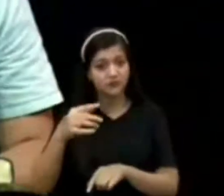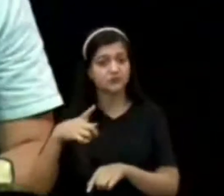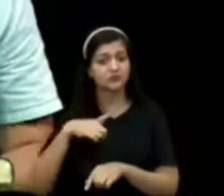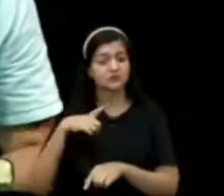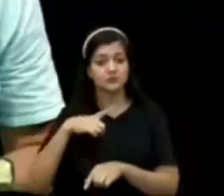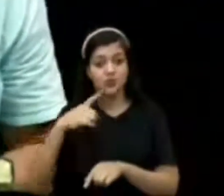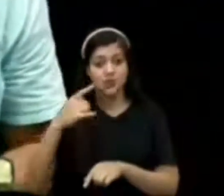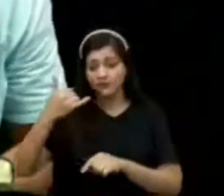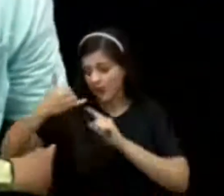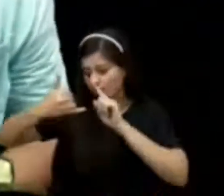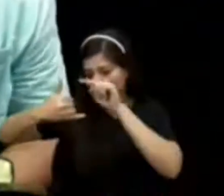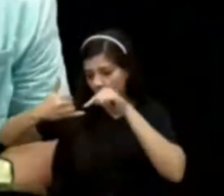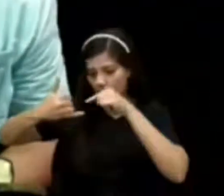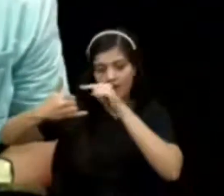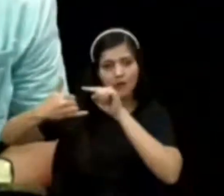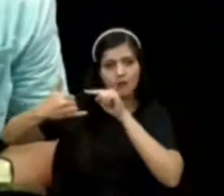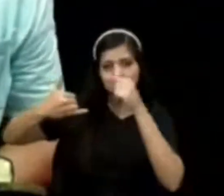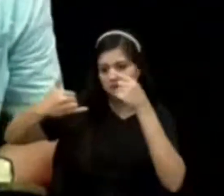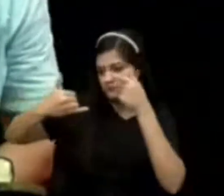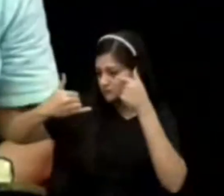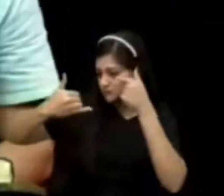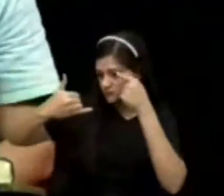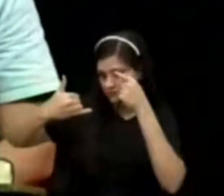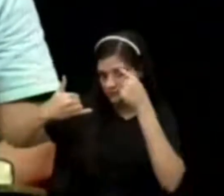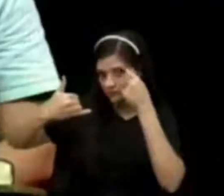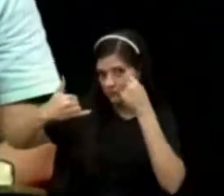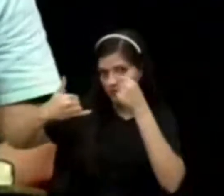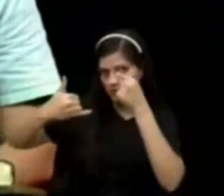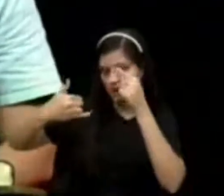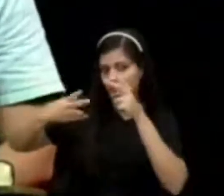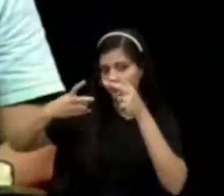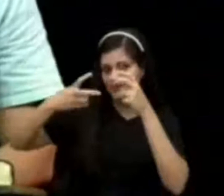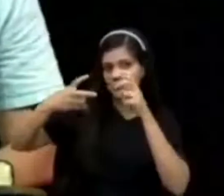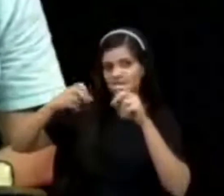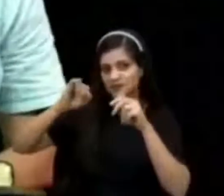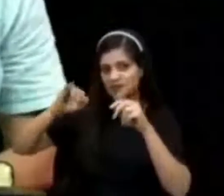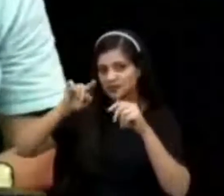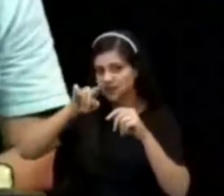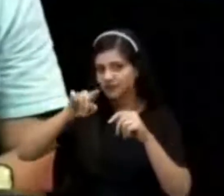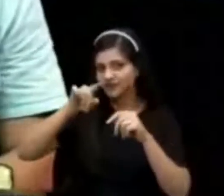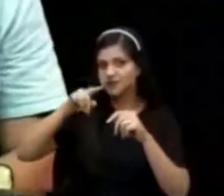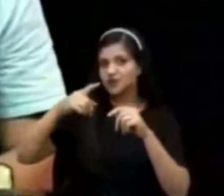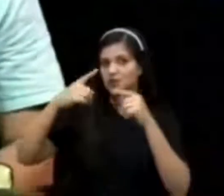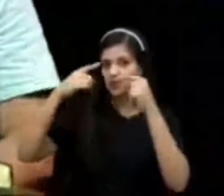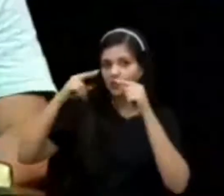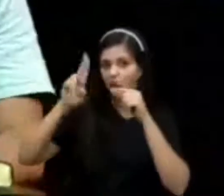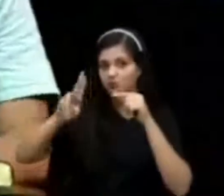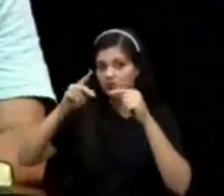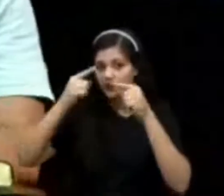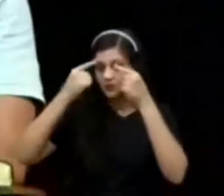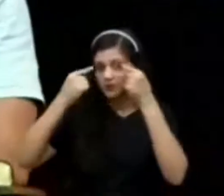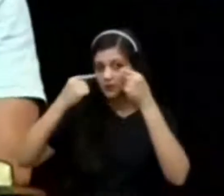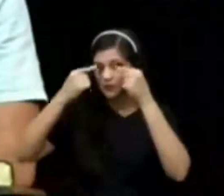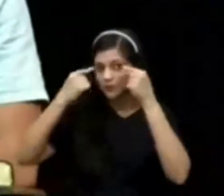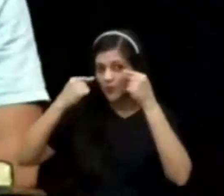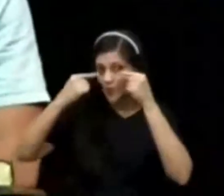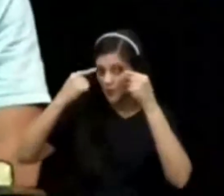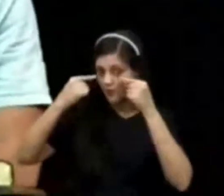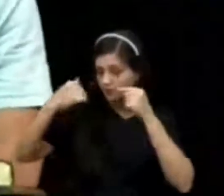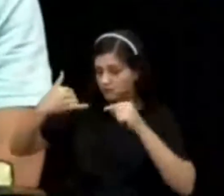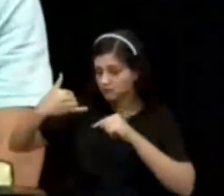olho. Ele só você vai olhar assim, já era. Né? Aí depois está escrito 666. Oh.